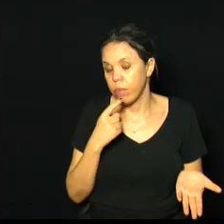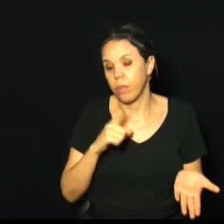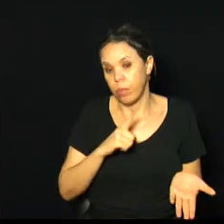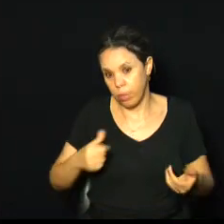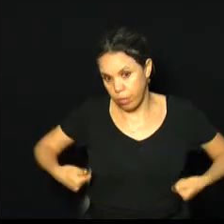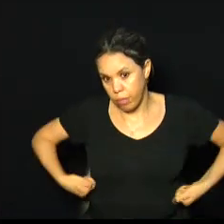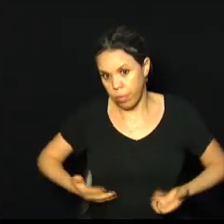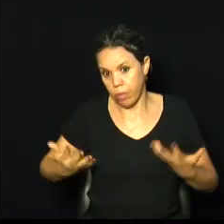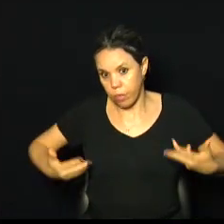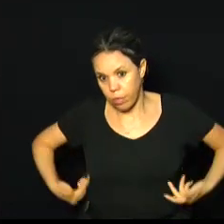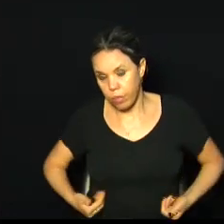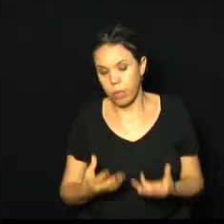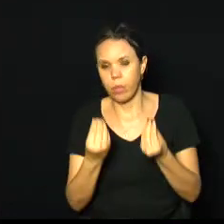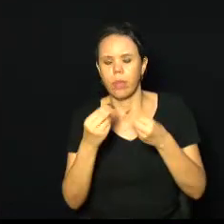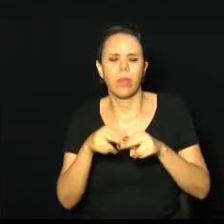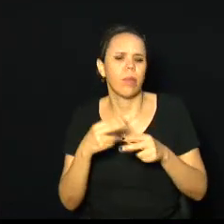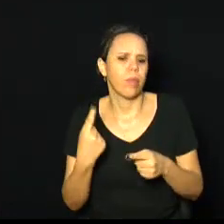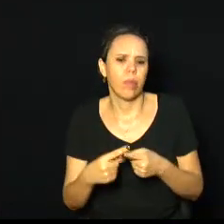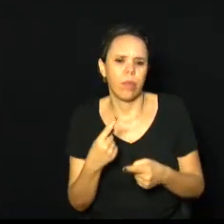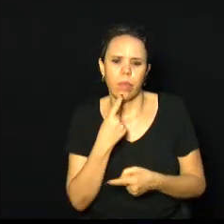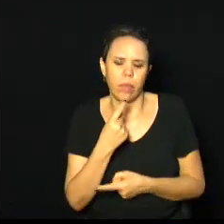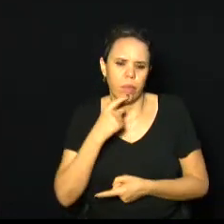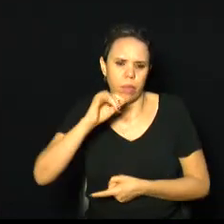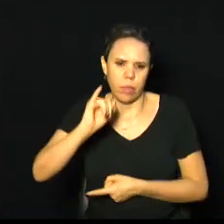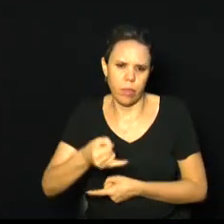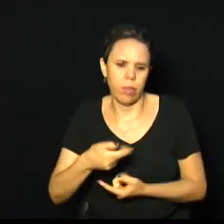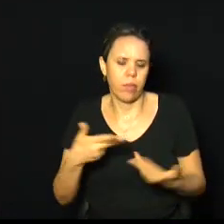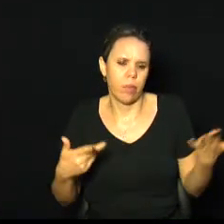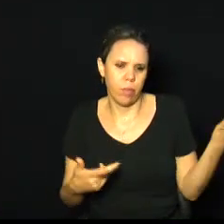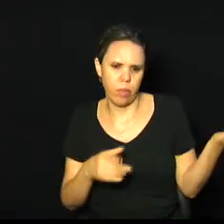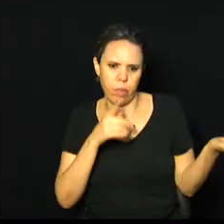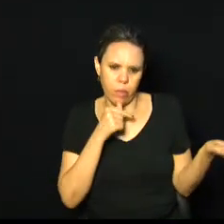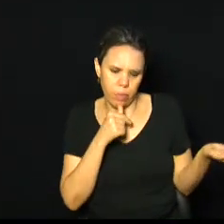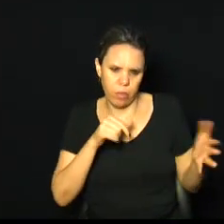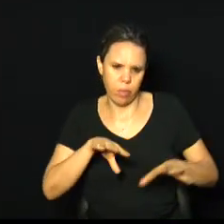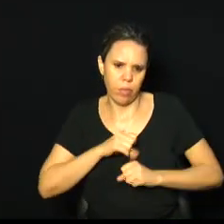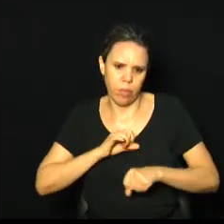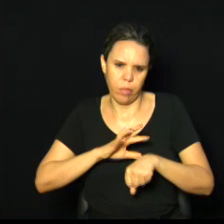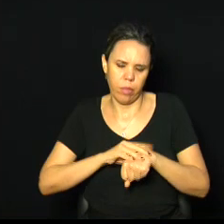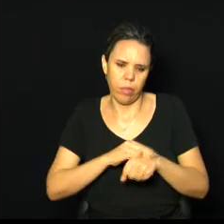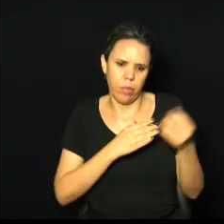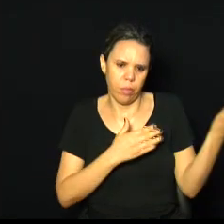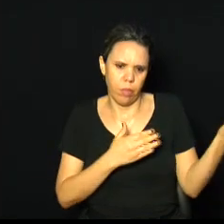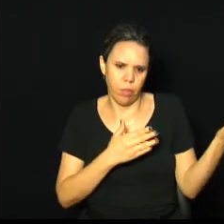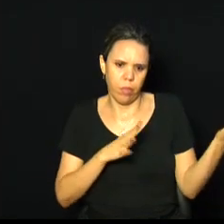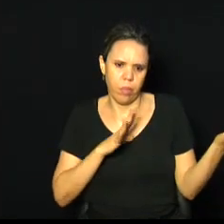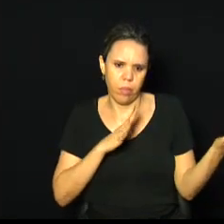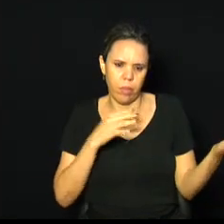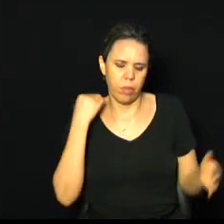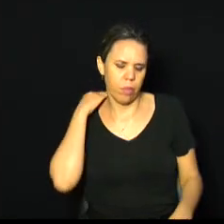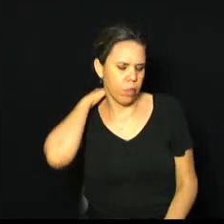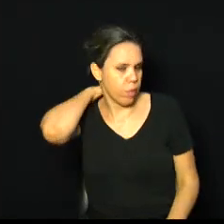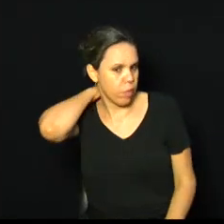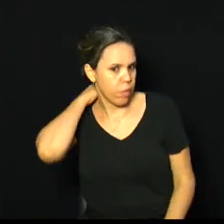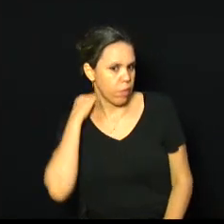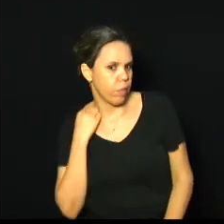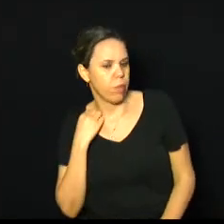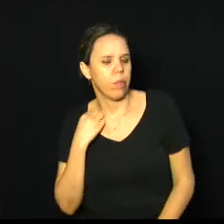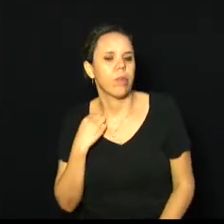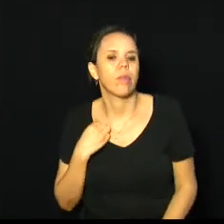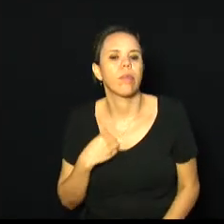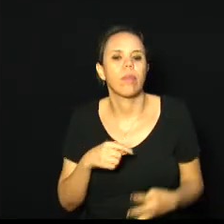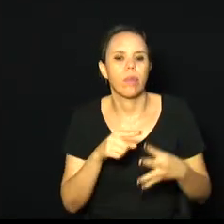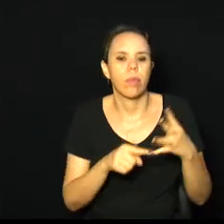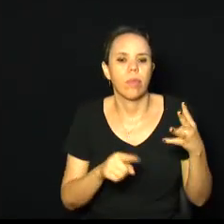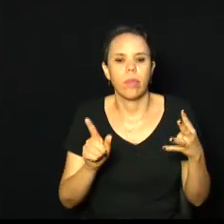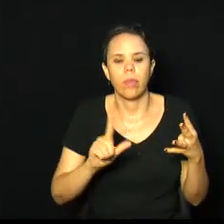gastar muito, porque Campinas capta água contaminada dessas outras cidades, né? E a classe 4,